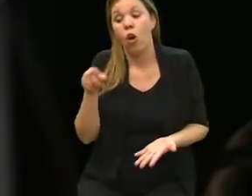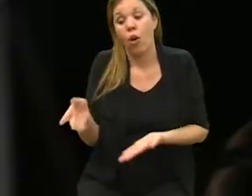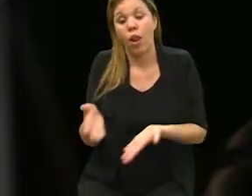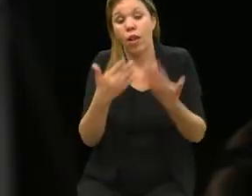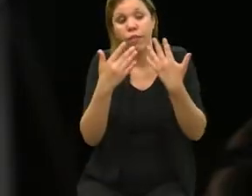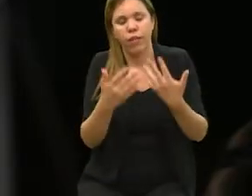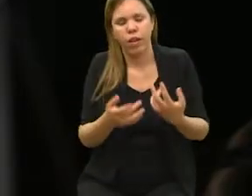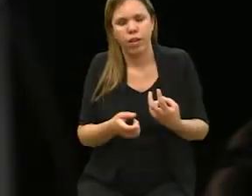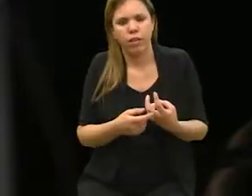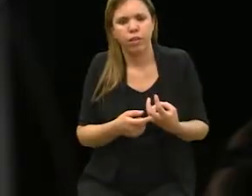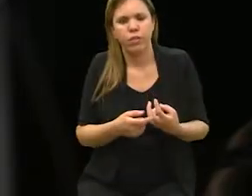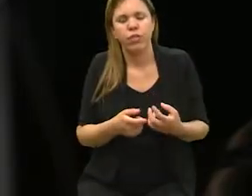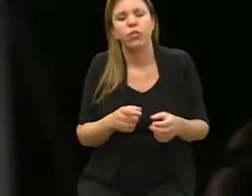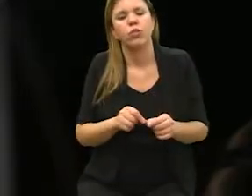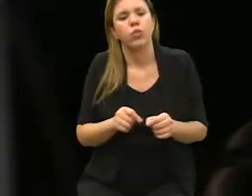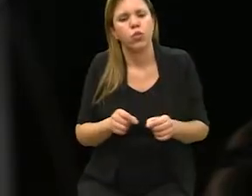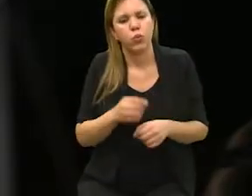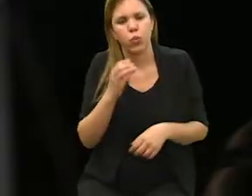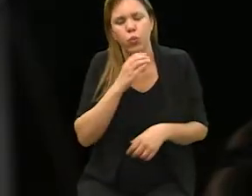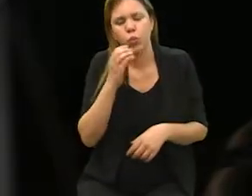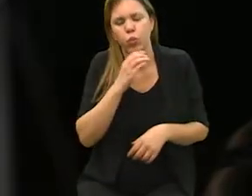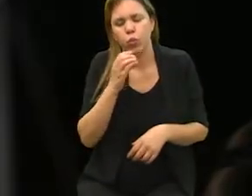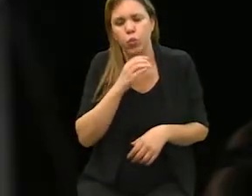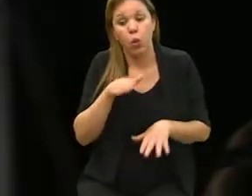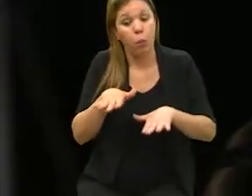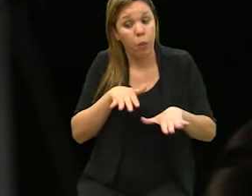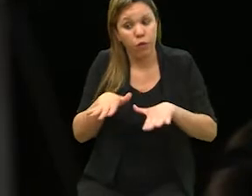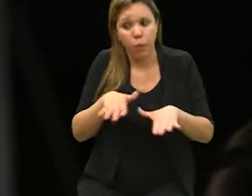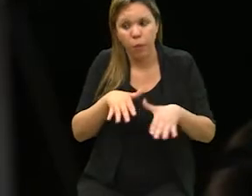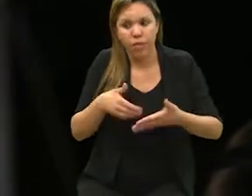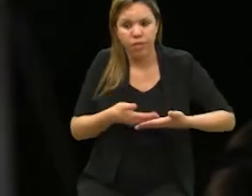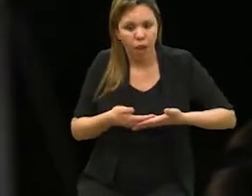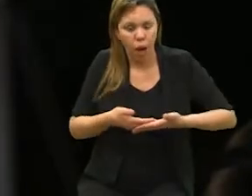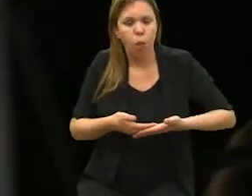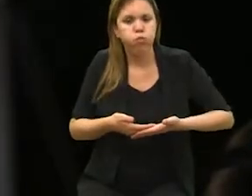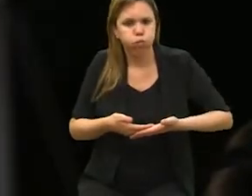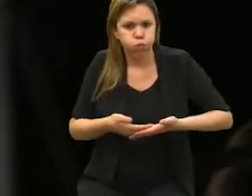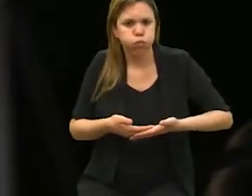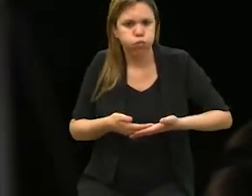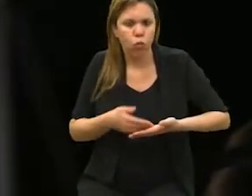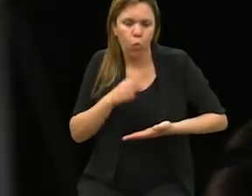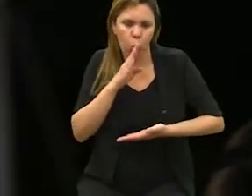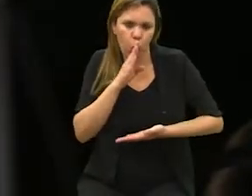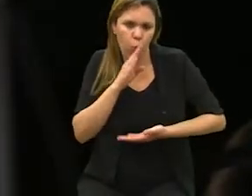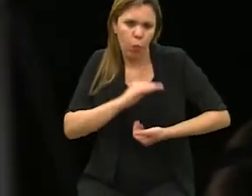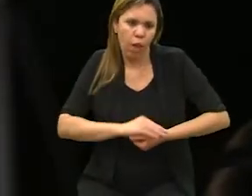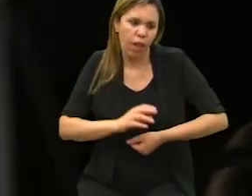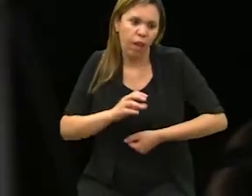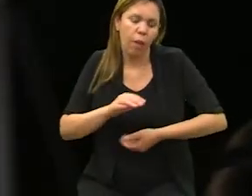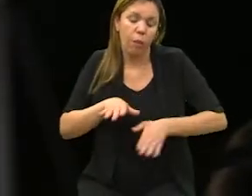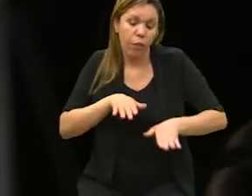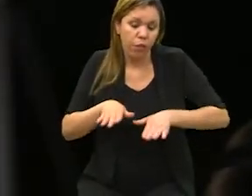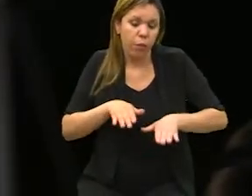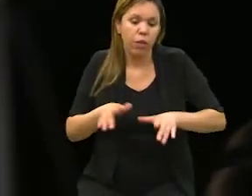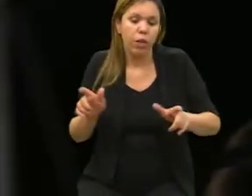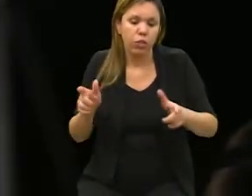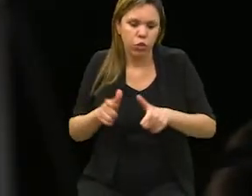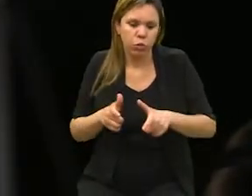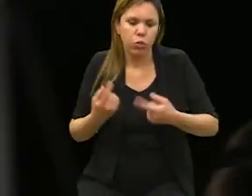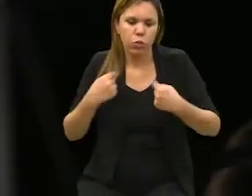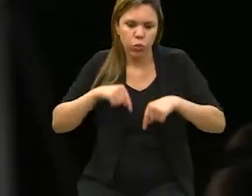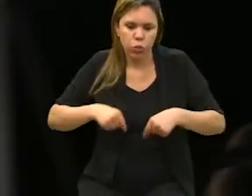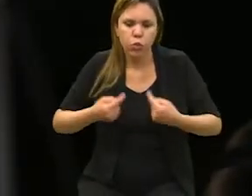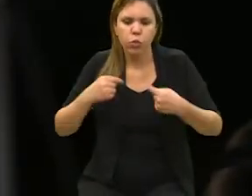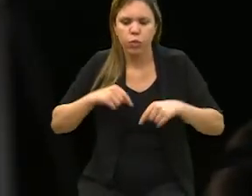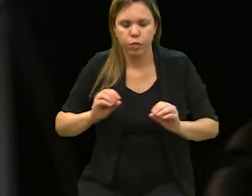cobra e levar também essa foto junto, e urgente, sem movimentar o animal. Eu posso levar ele no colo, posso levar ele quieto, sem deixar ele movimentar, para diminuir um pouco